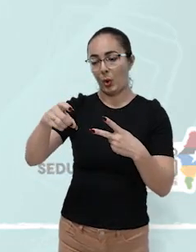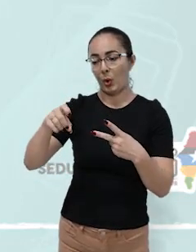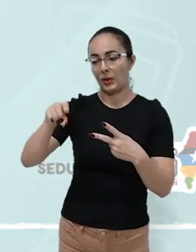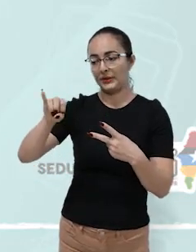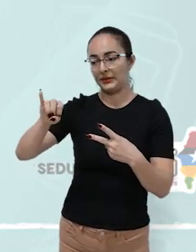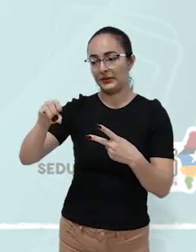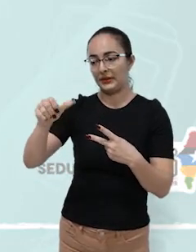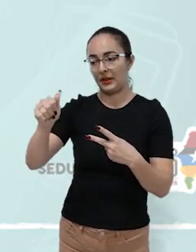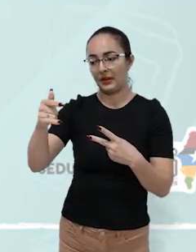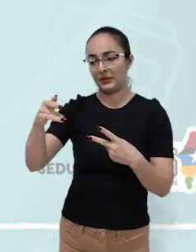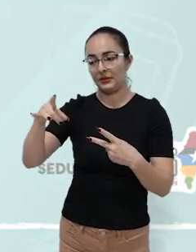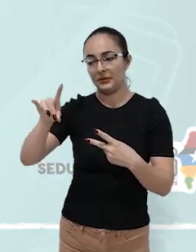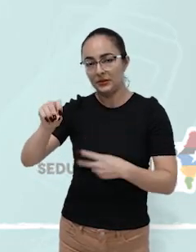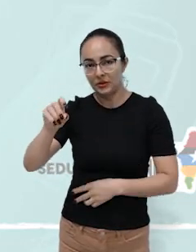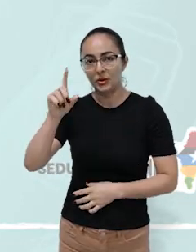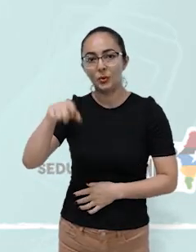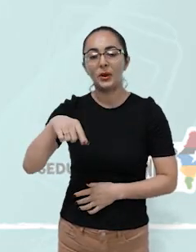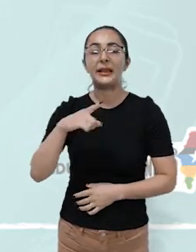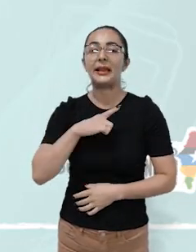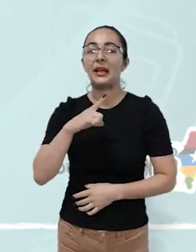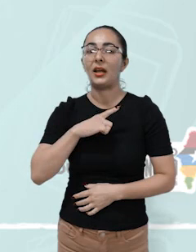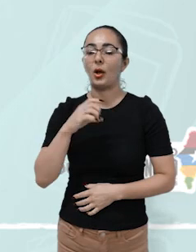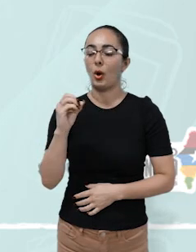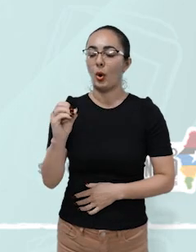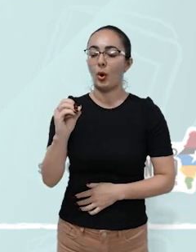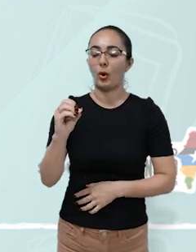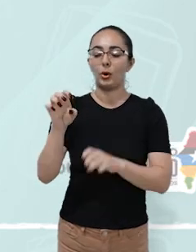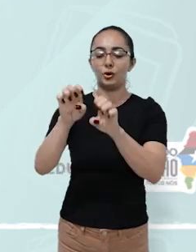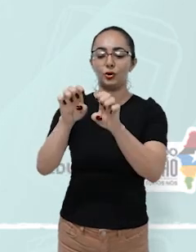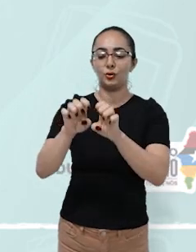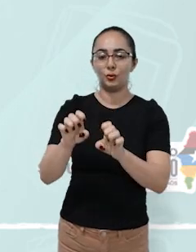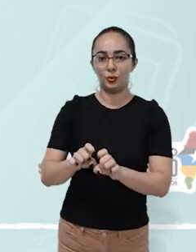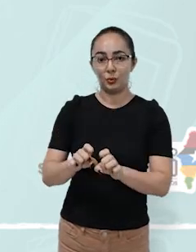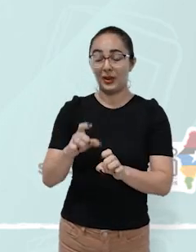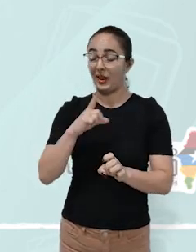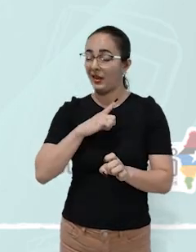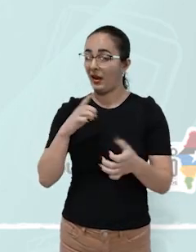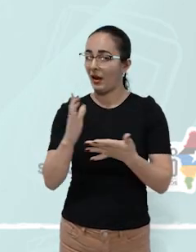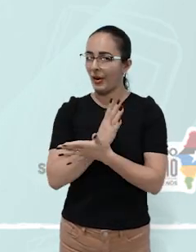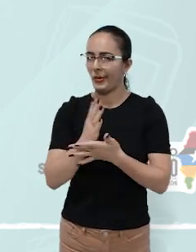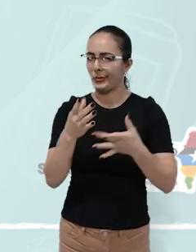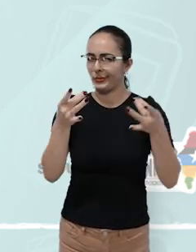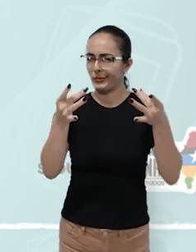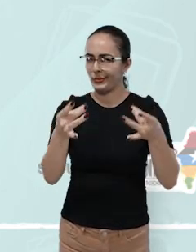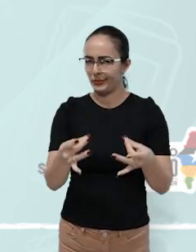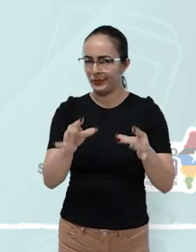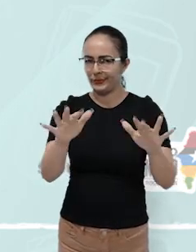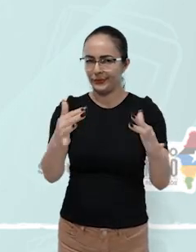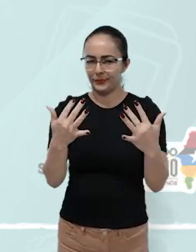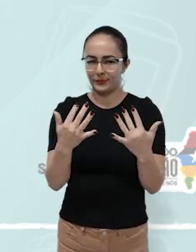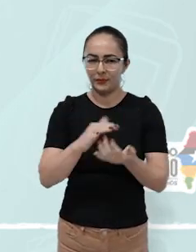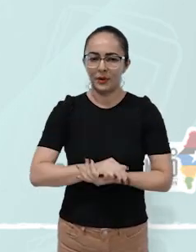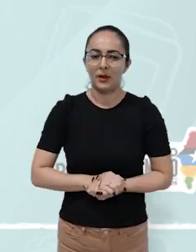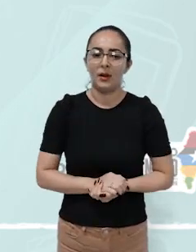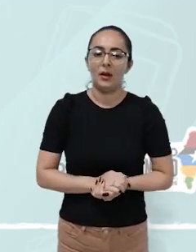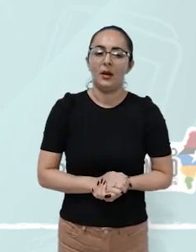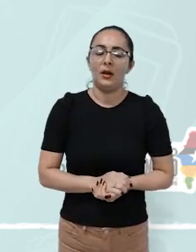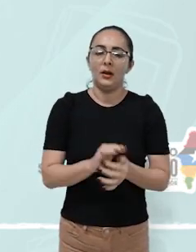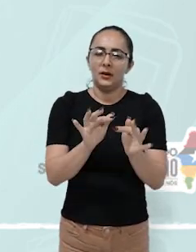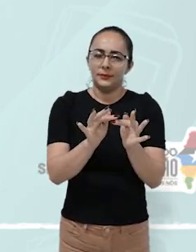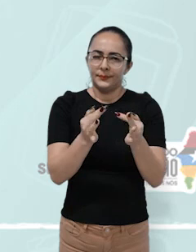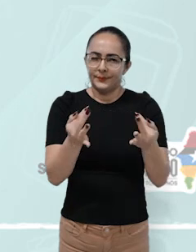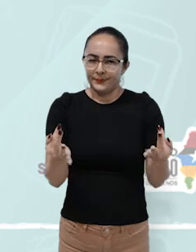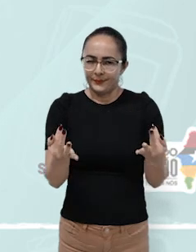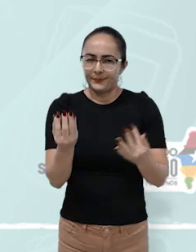sua estrutura, aí nós temos alguns detalhes. Prestem atenção. Uma das maneiras mais simples de